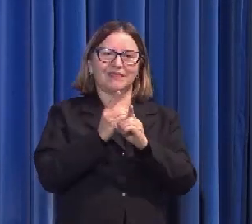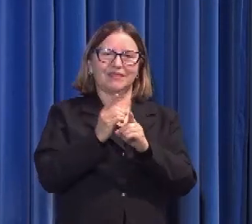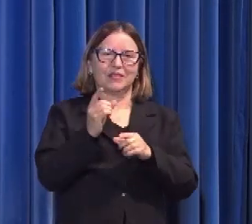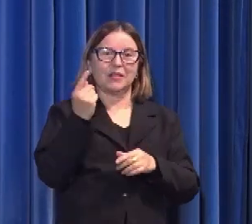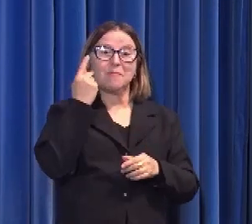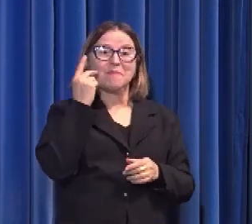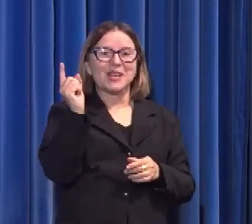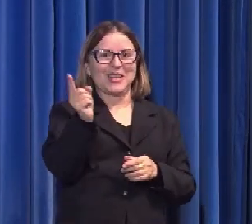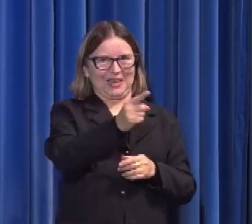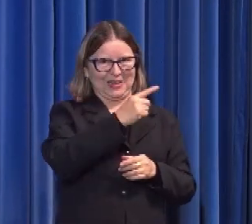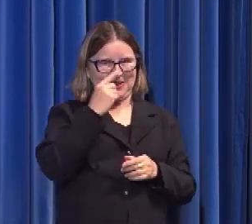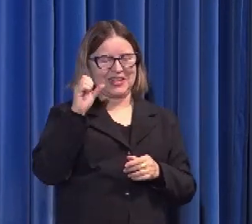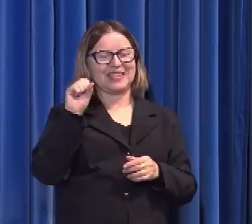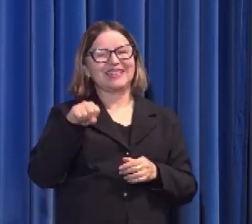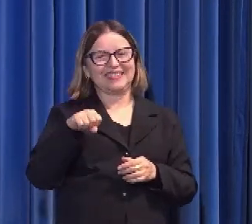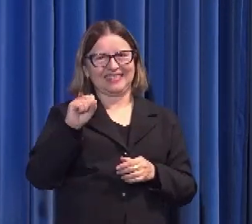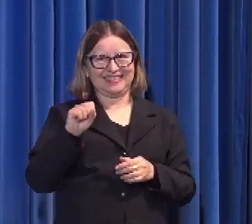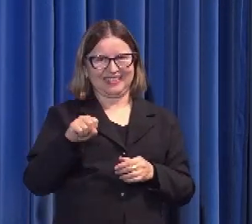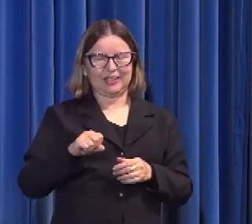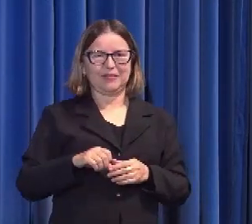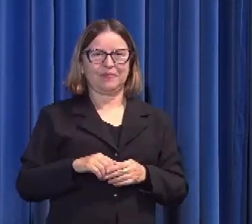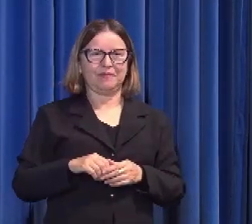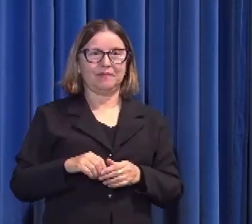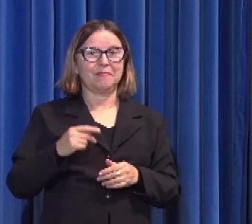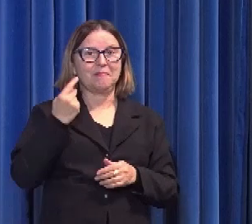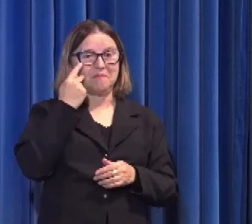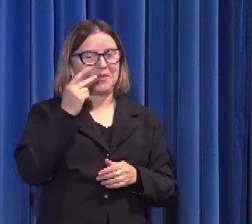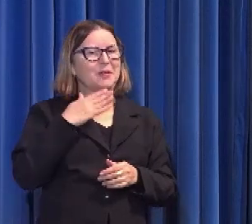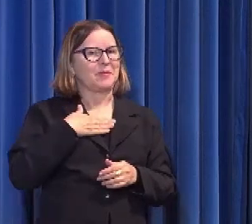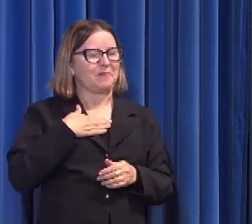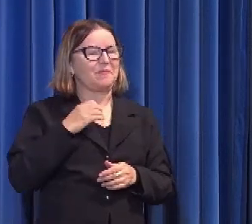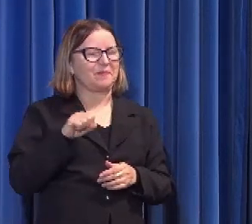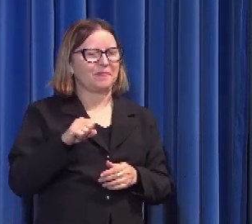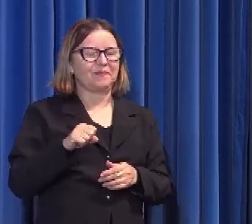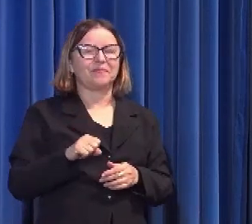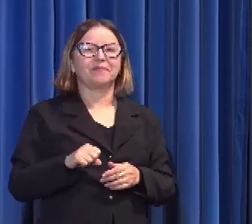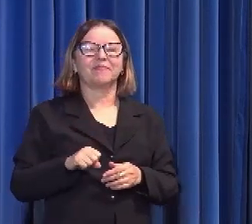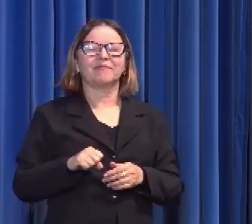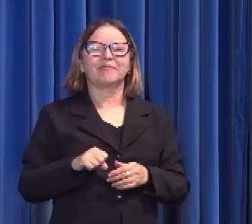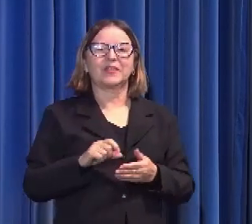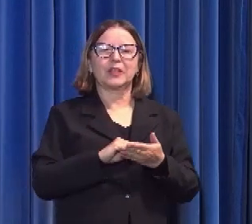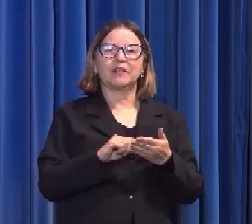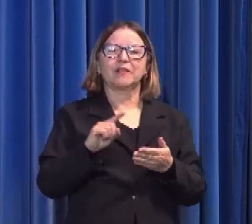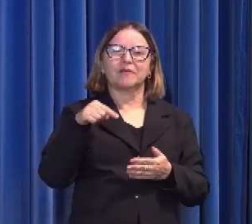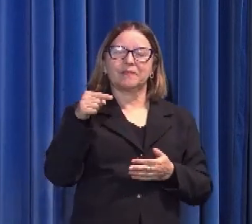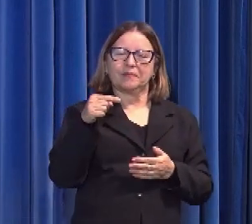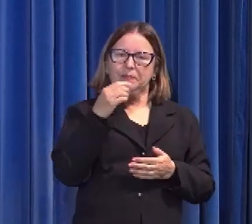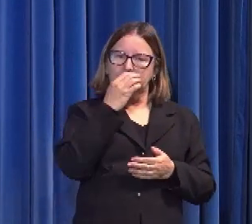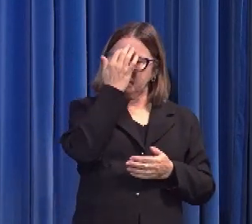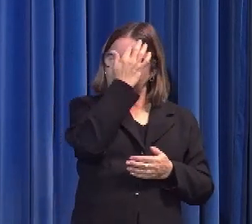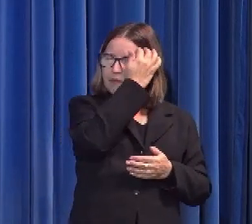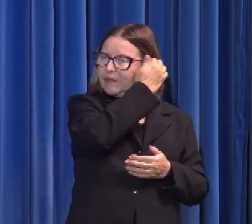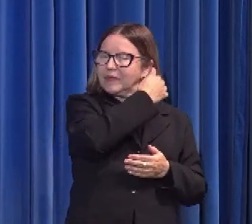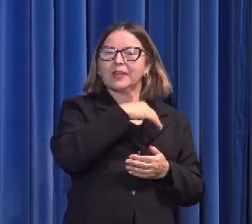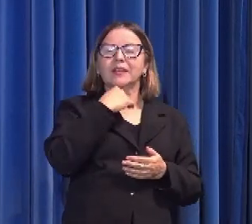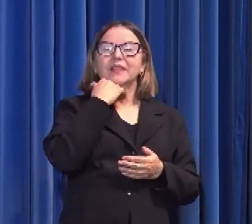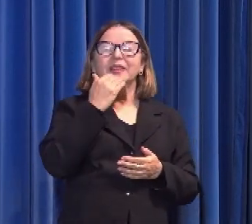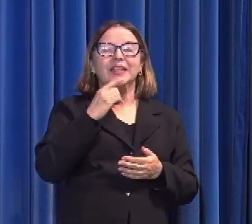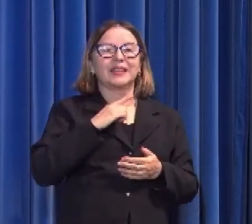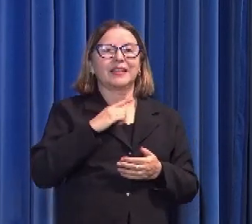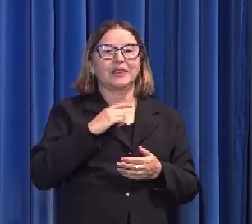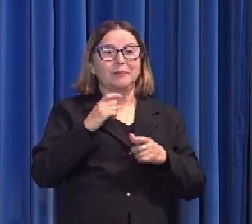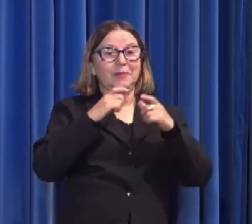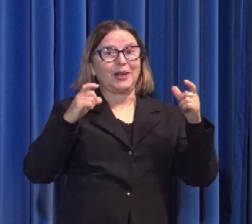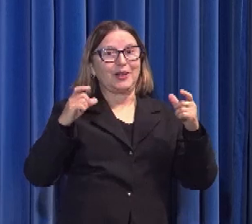e é para você também é para mim ok verso seguinte ninguém tem maior